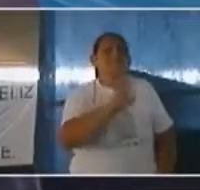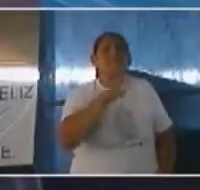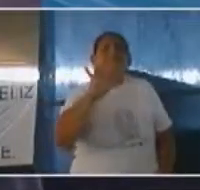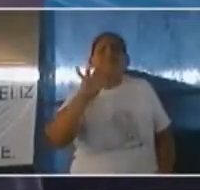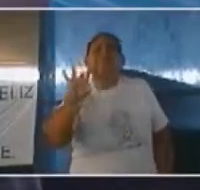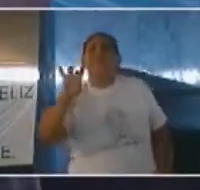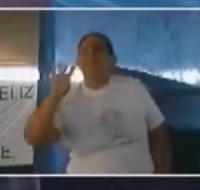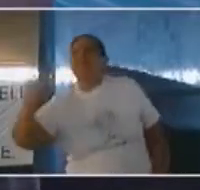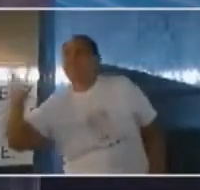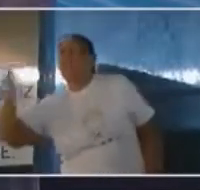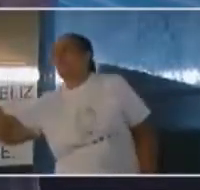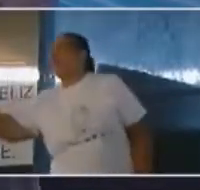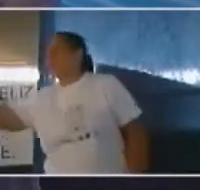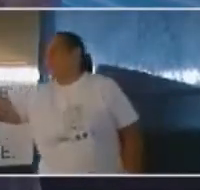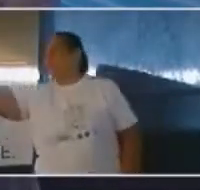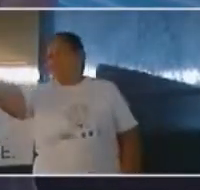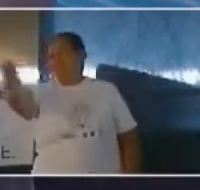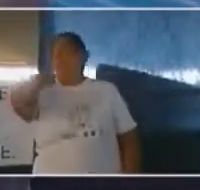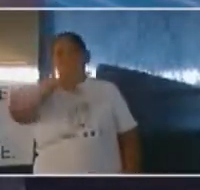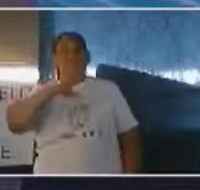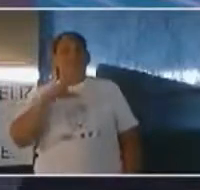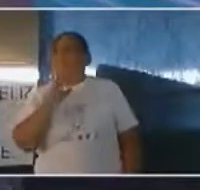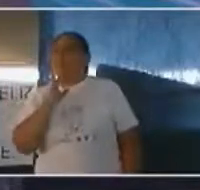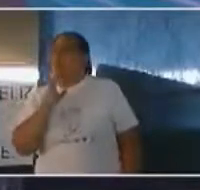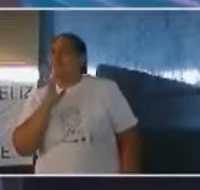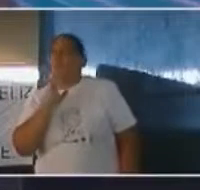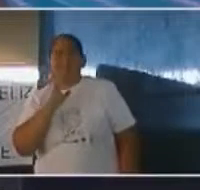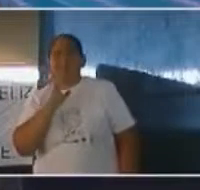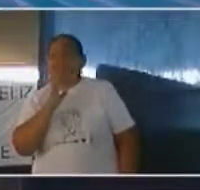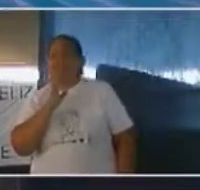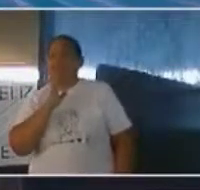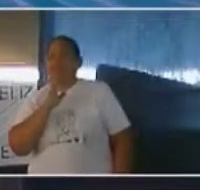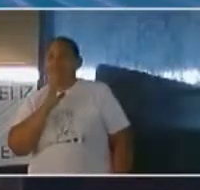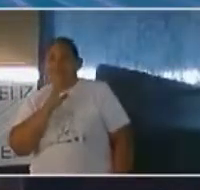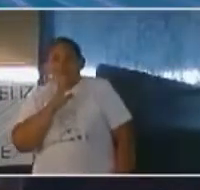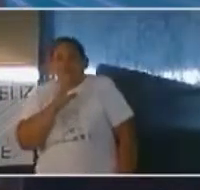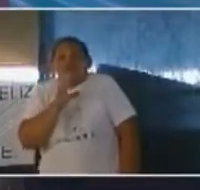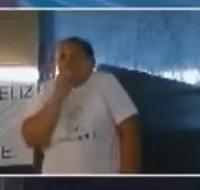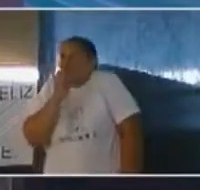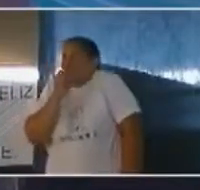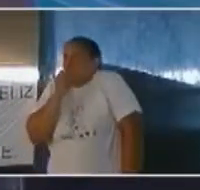de cada um de vocês, como os melhores construtores de pandorga.